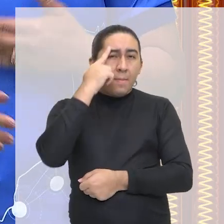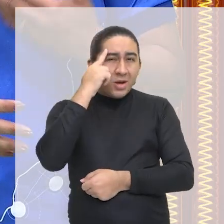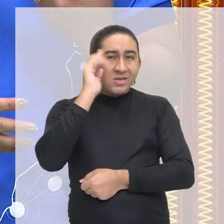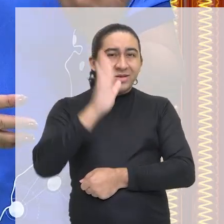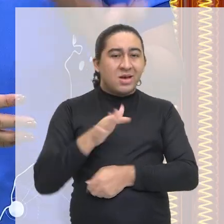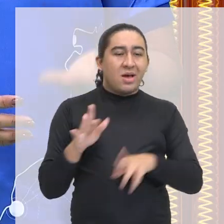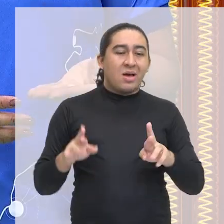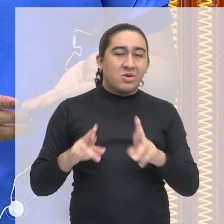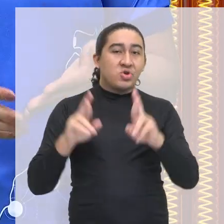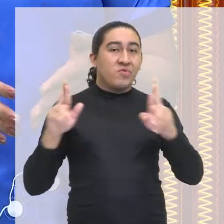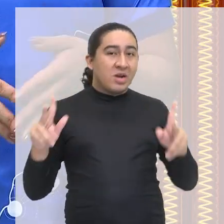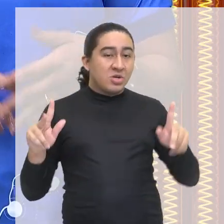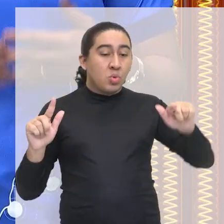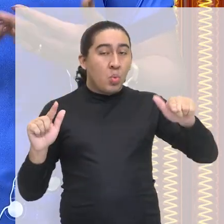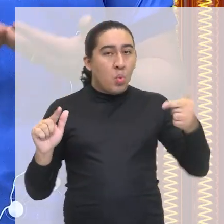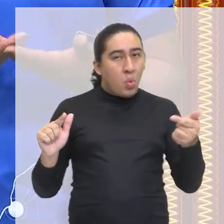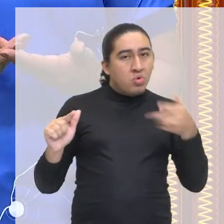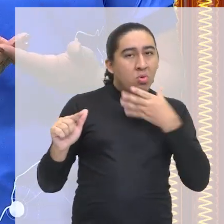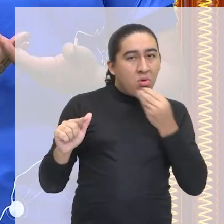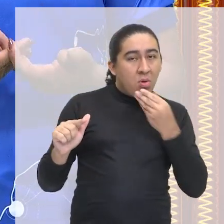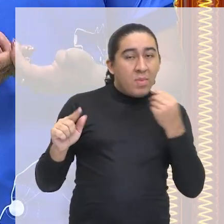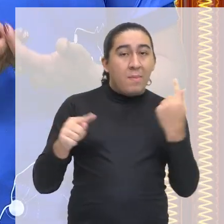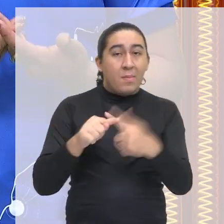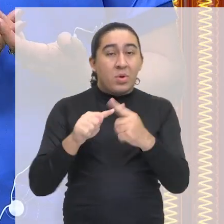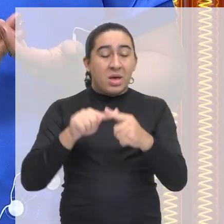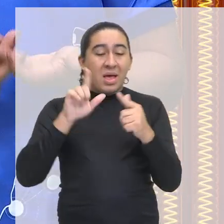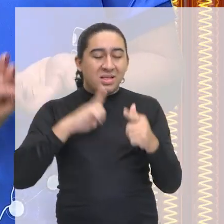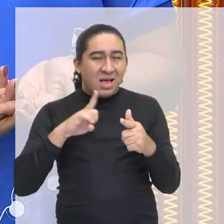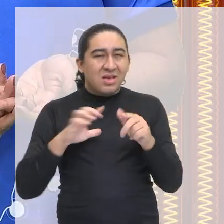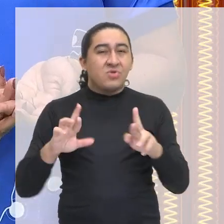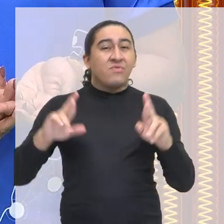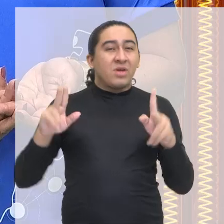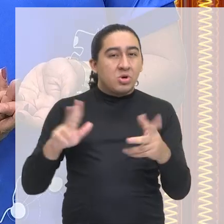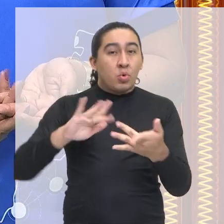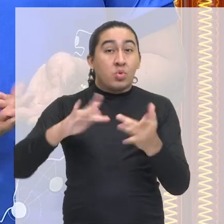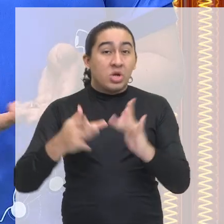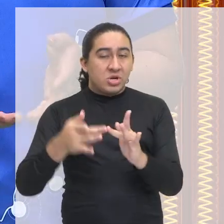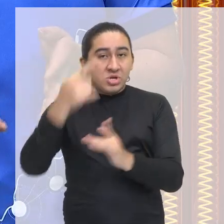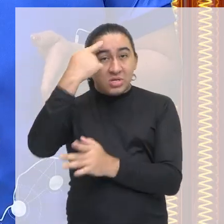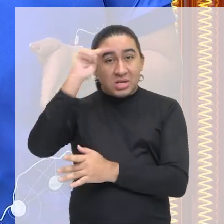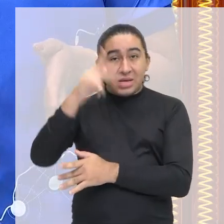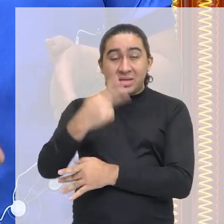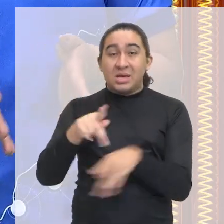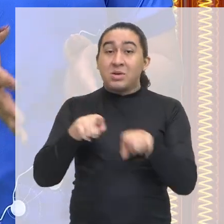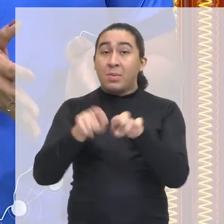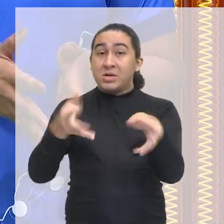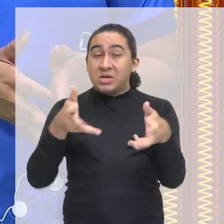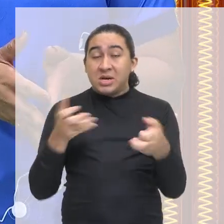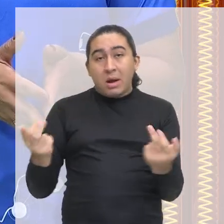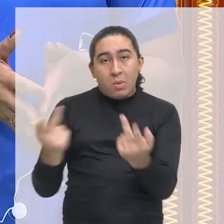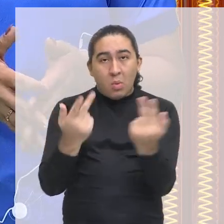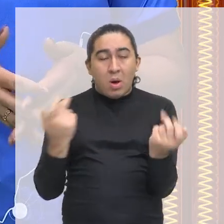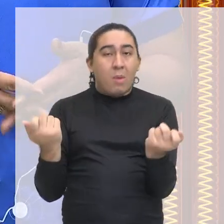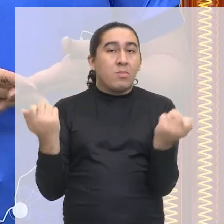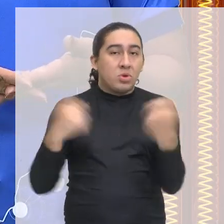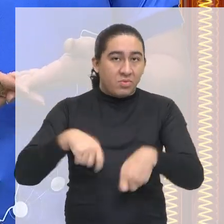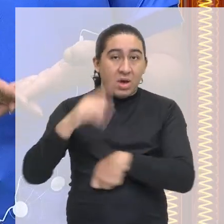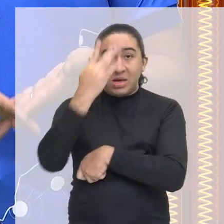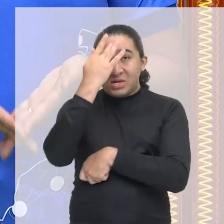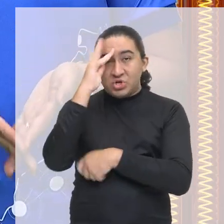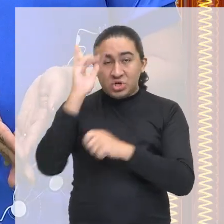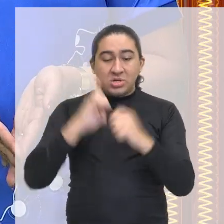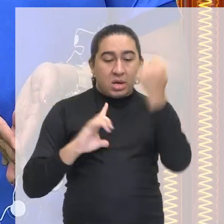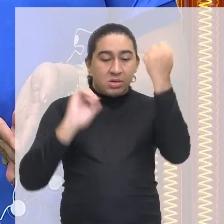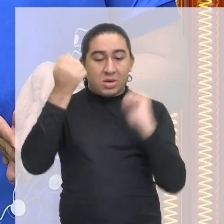divergir de Gandhi por conta do misticismo, ele tinha um desejo de levar a Índia a uma rápida industrialização